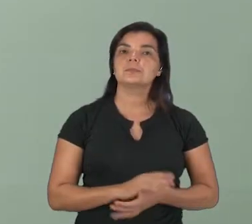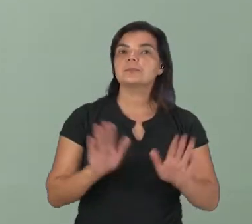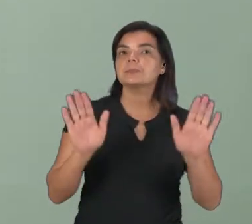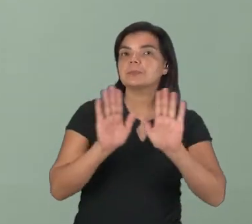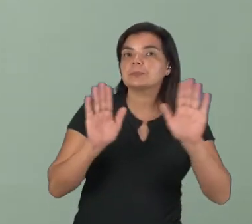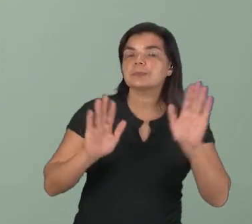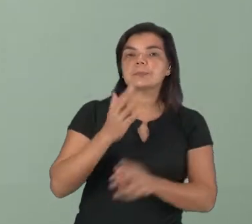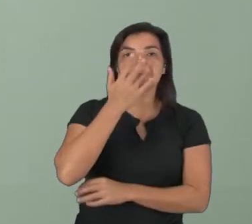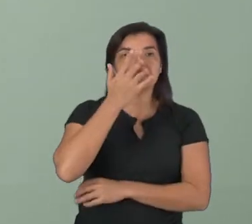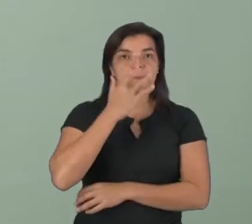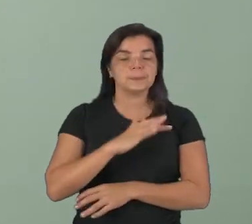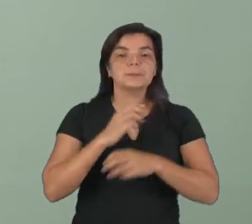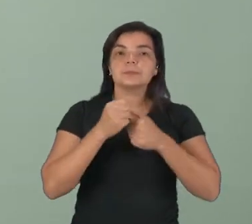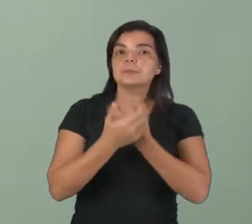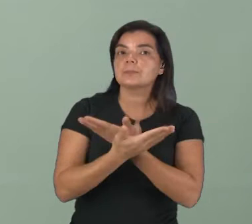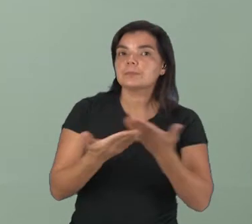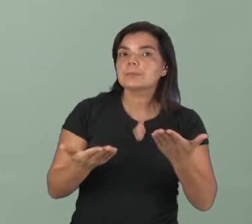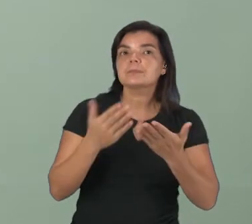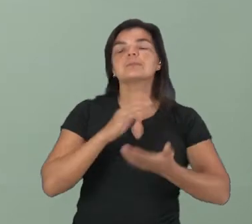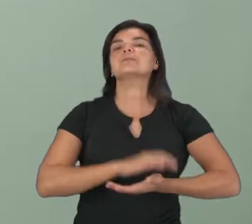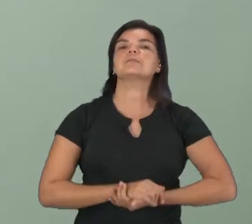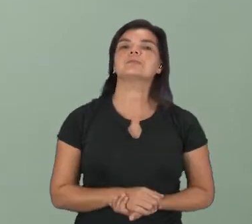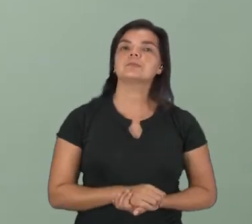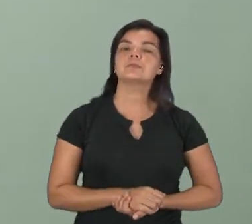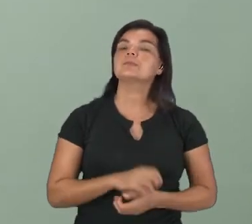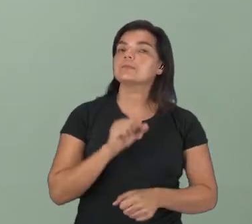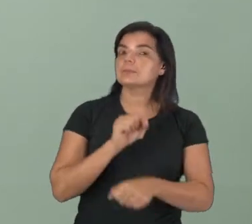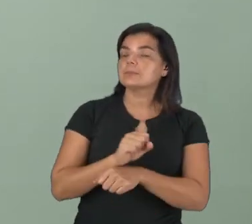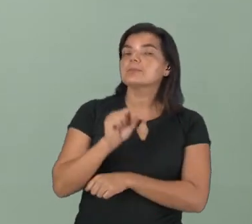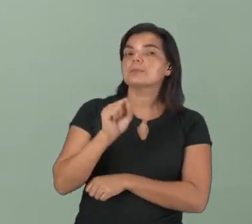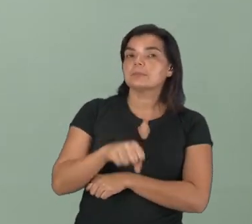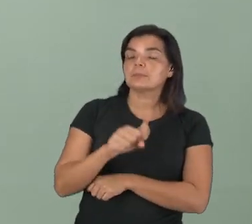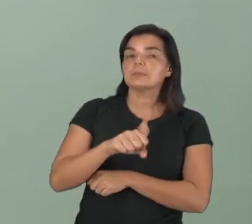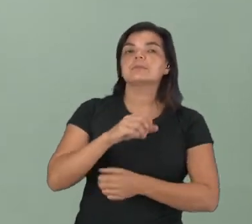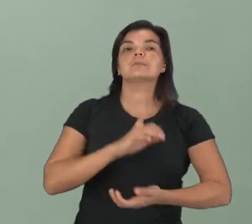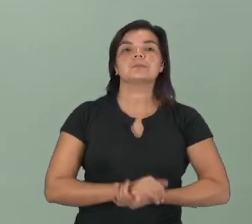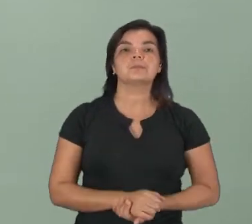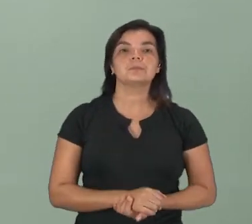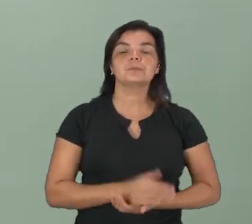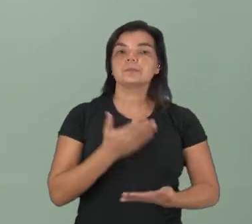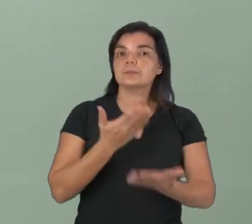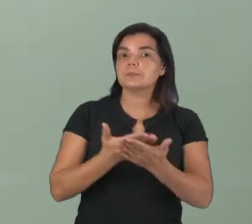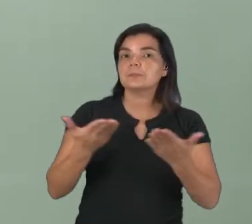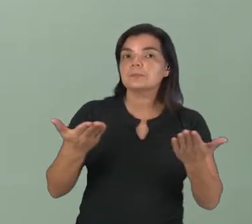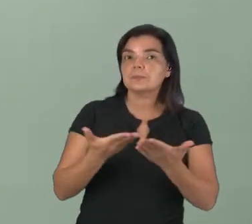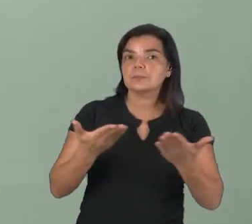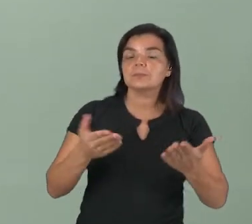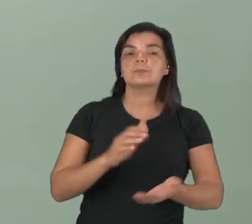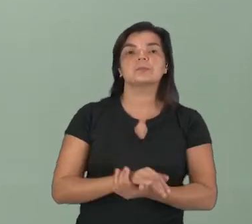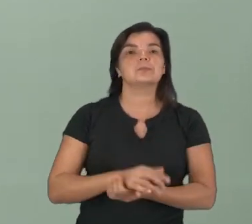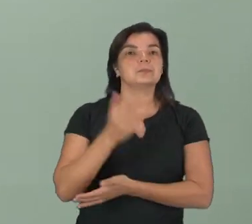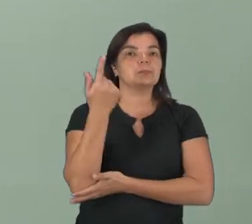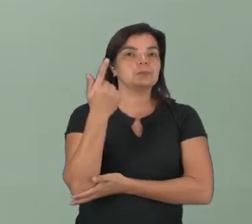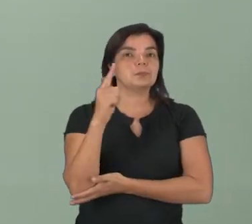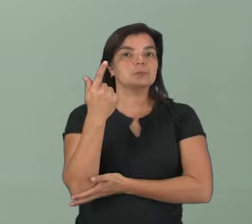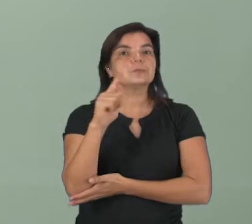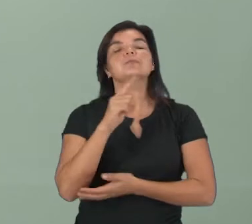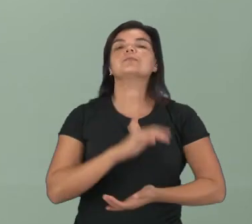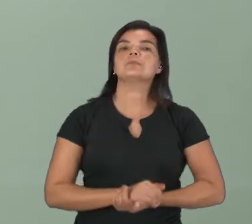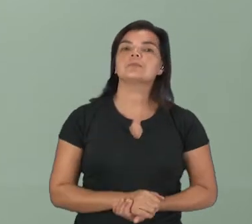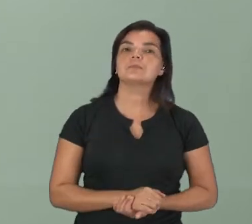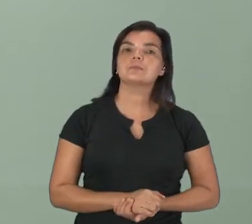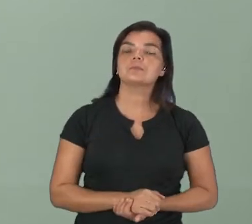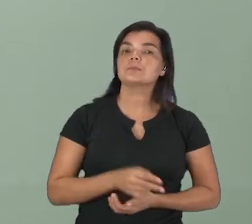Olá, crianças! Tudo bem com vocês? Espero que sim! Nossa aula hoje é de Geografia.